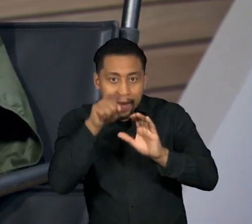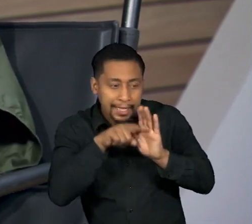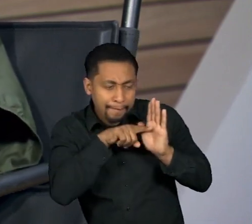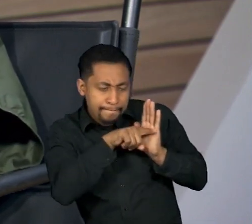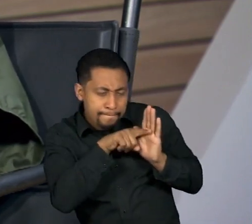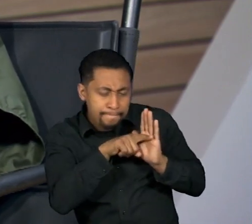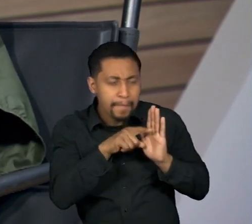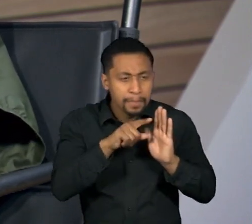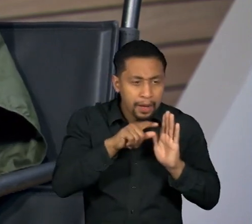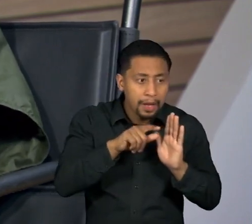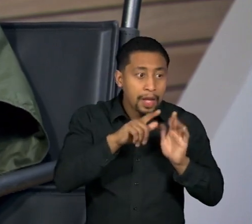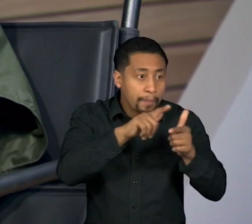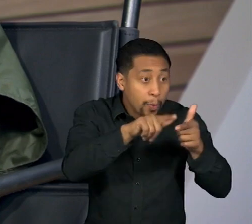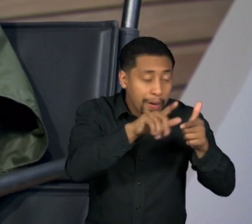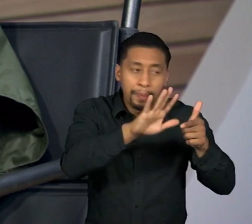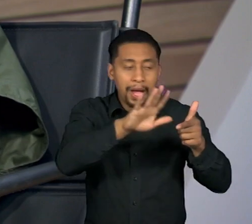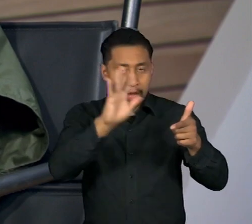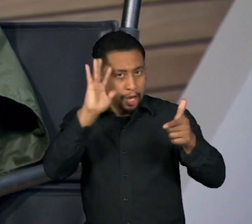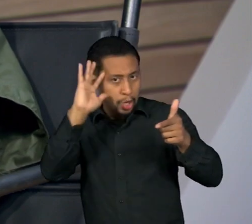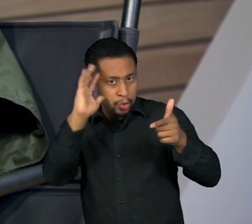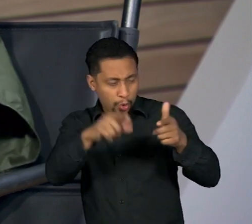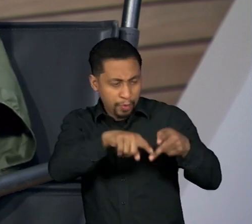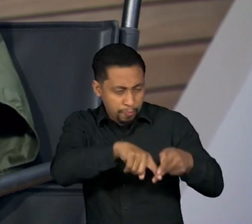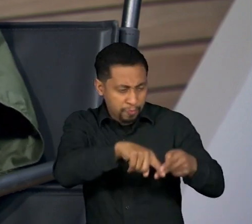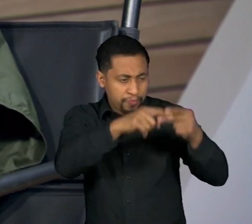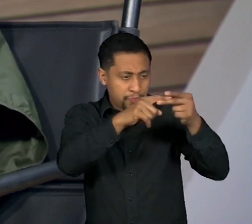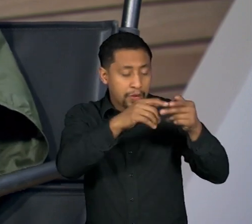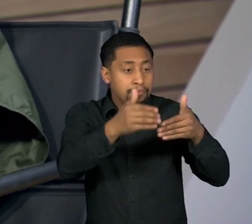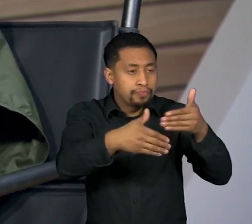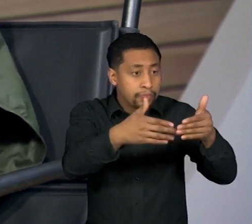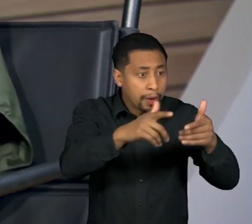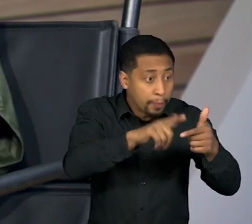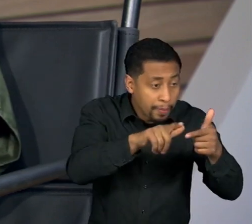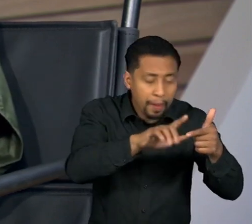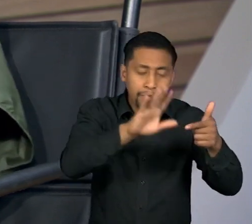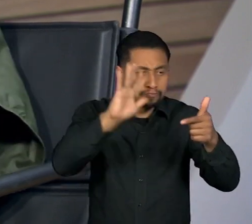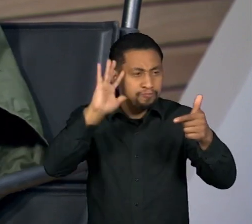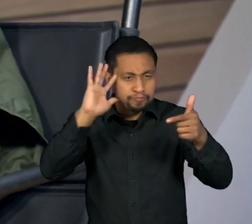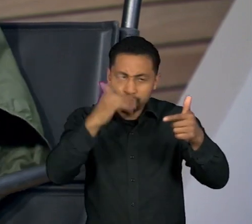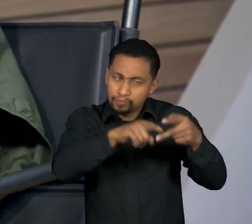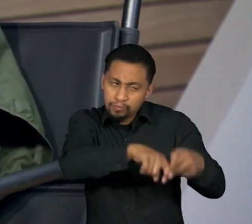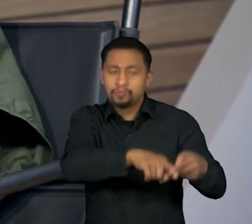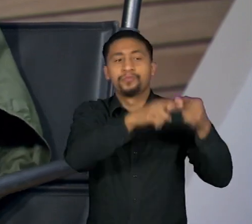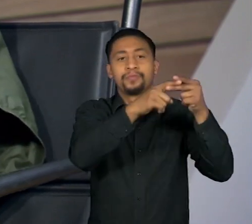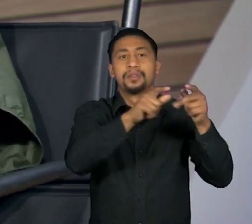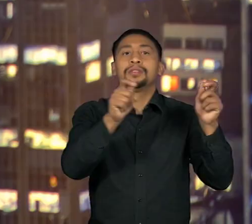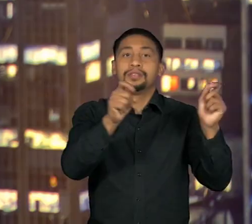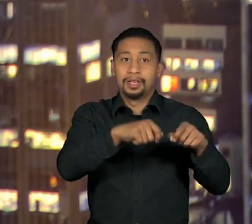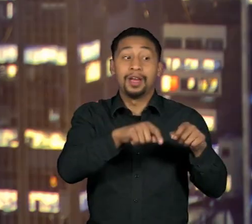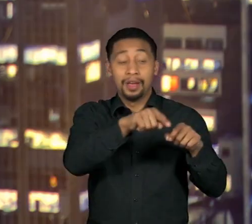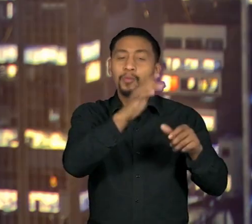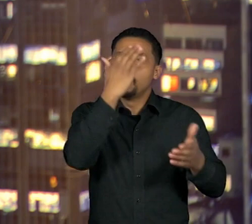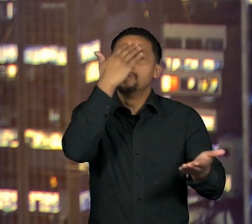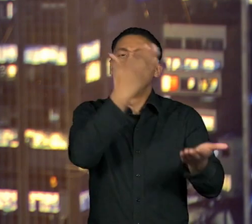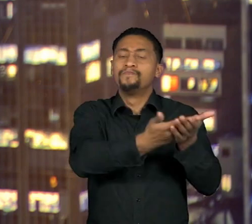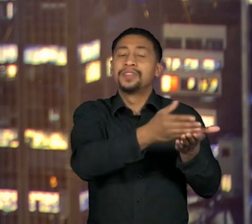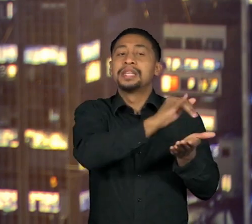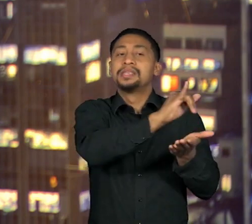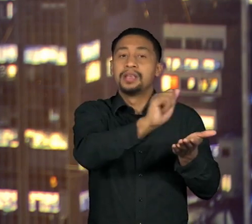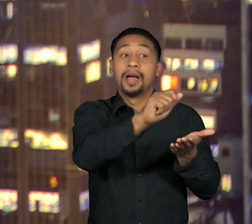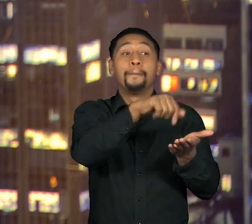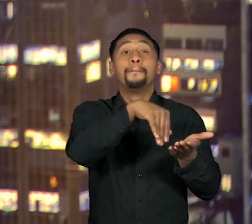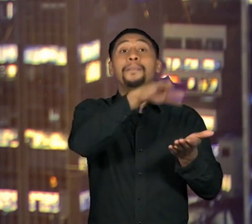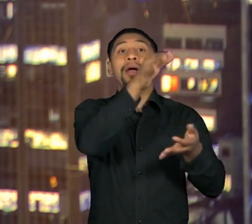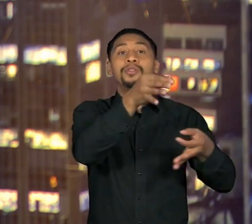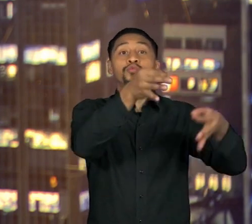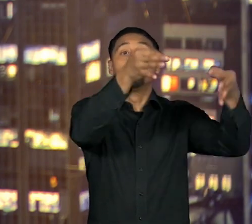na prática ela vai melhorando, nós temos uma possibilidade de ter decisões mais justas do que pelos seres